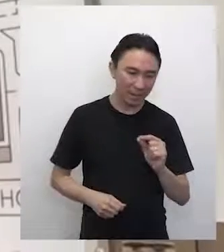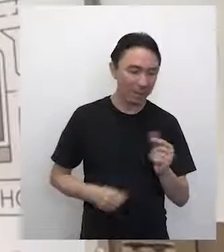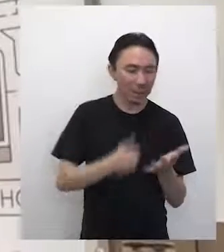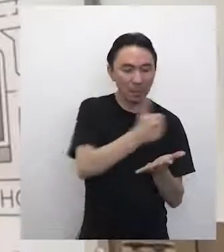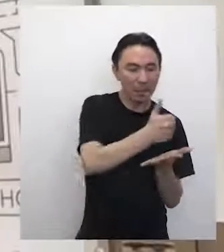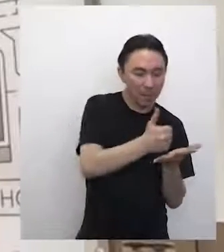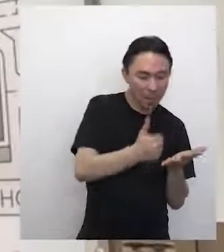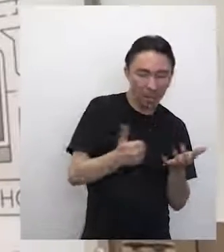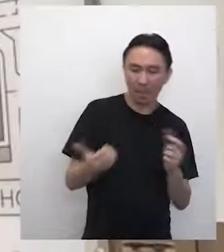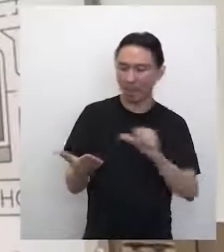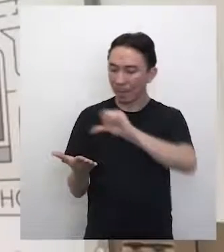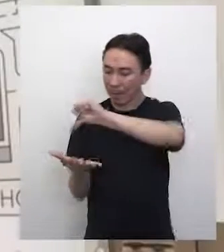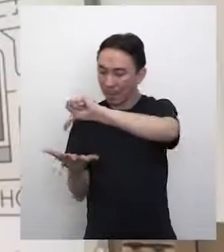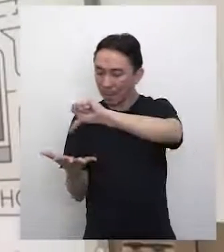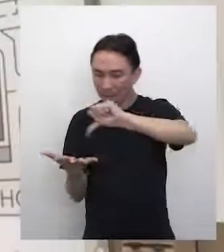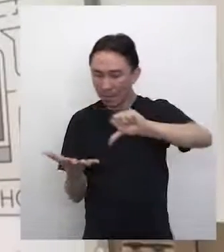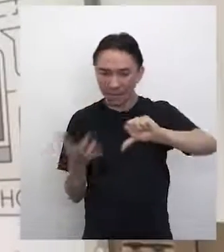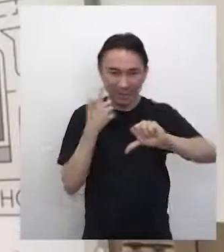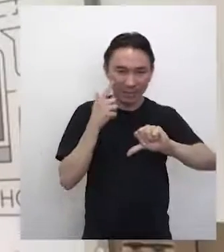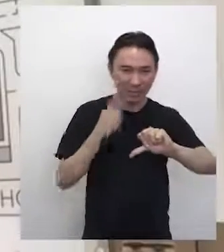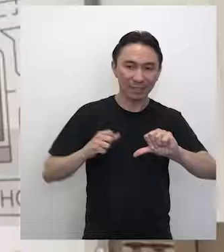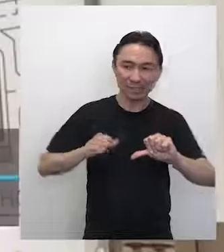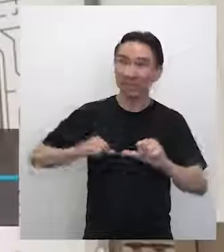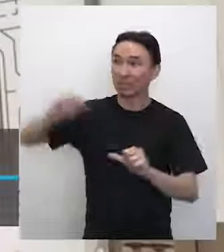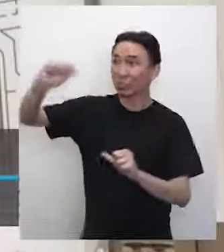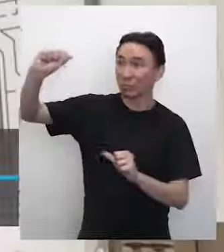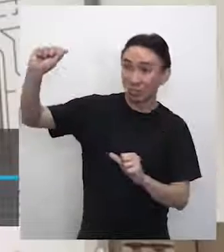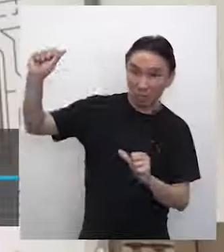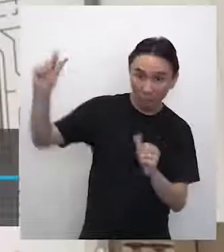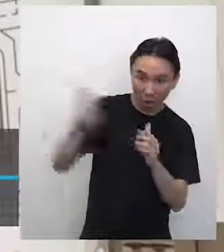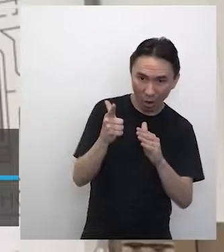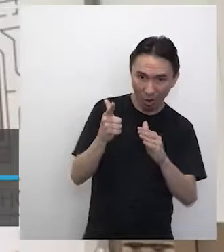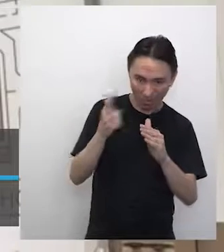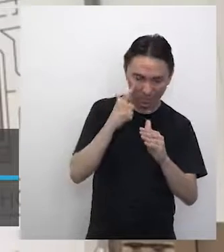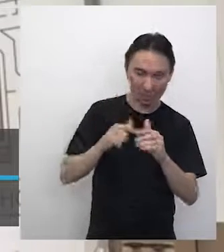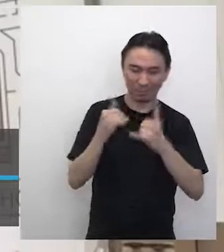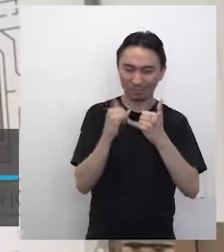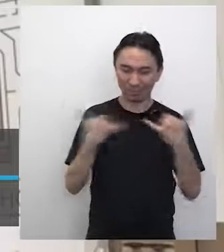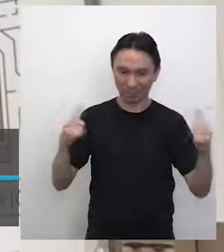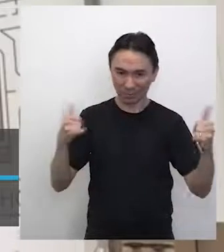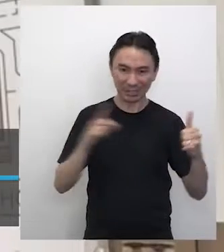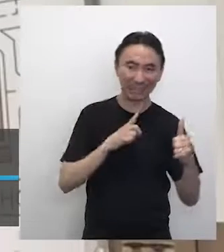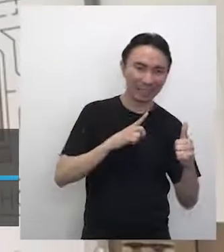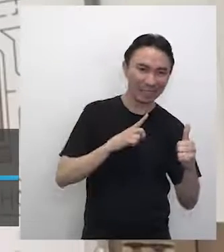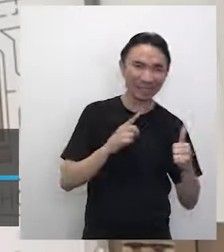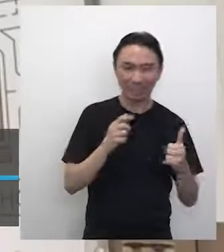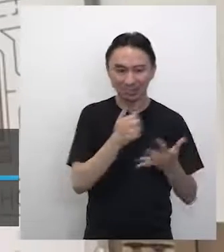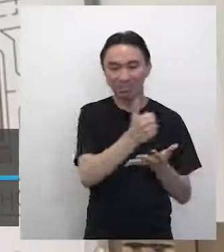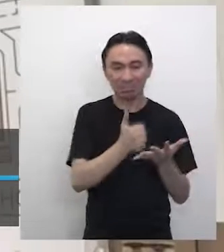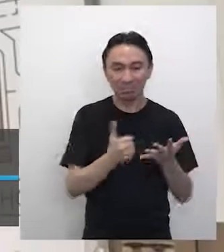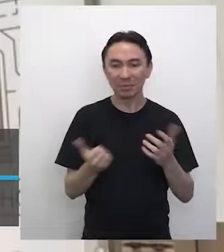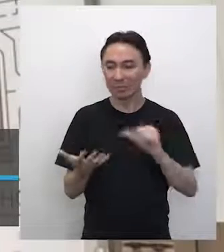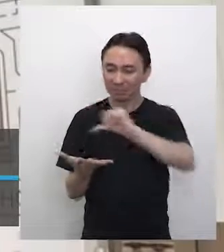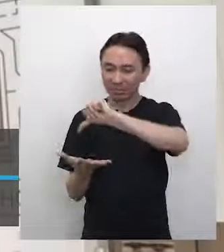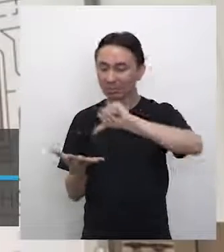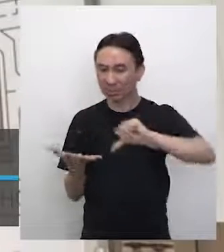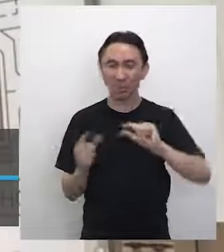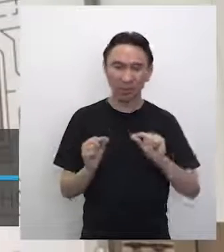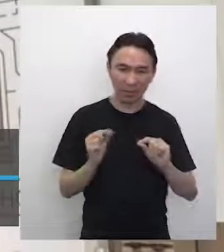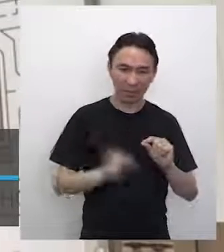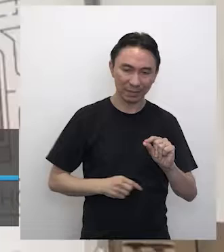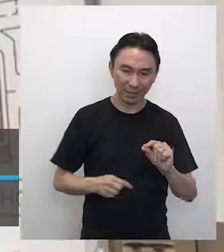de ter uma placa solar, de ter energia solar, né? E aí a professora Ângela respondeu aqui, que uma